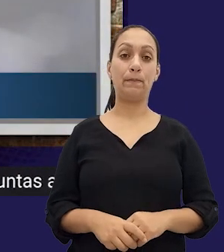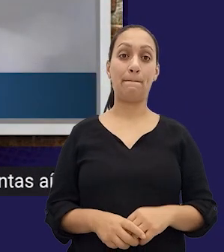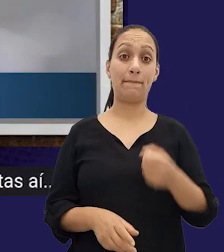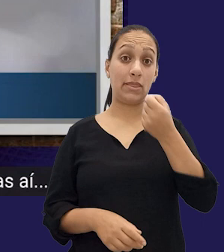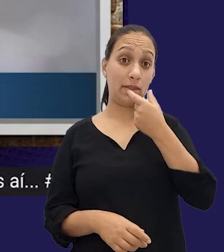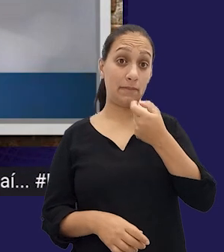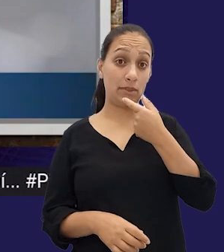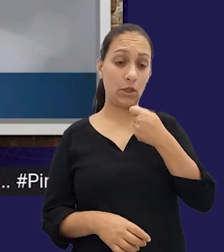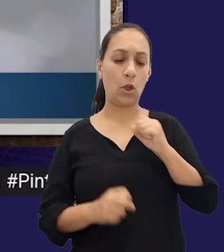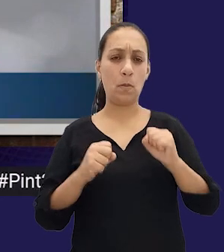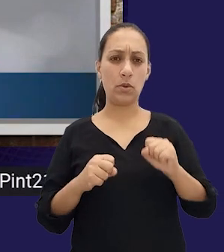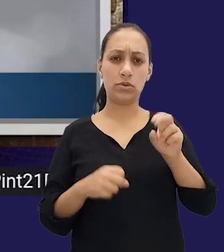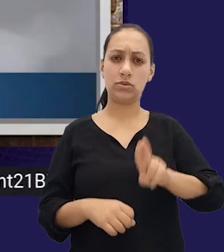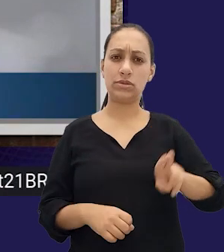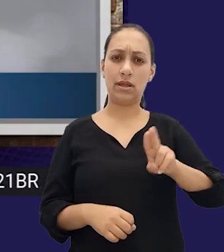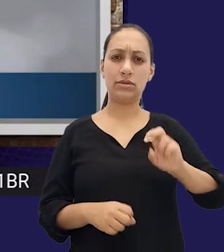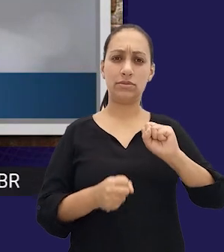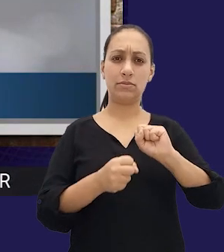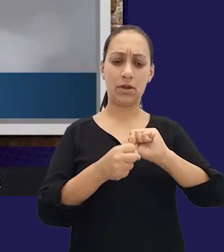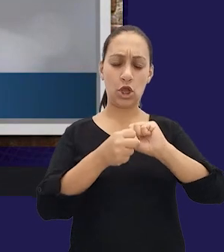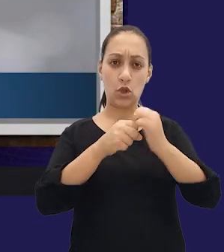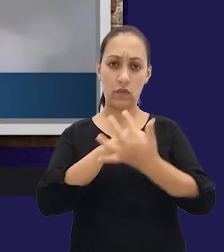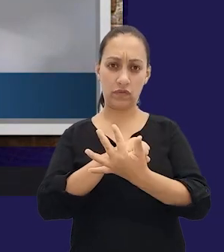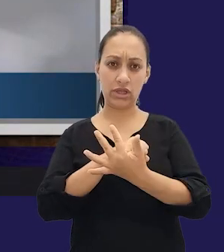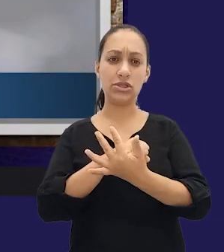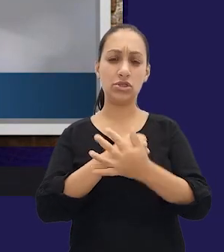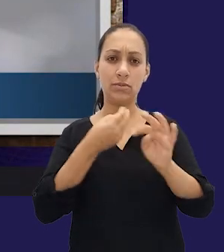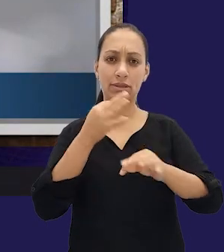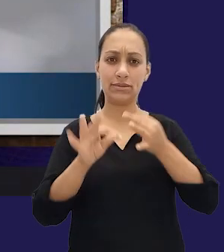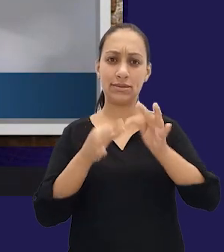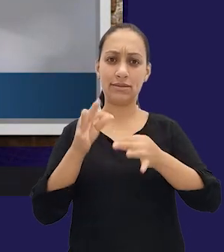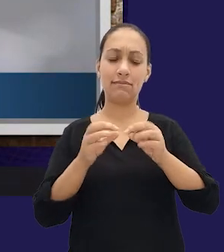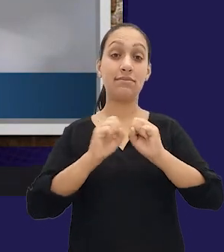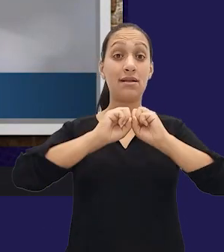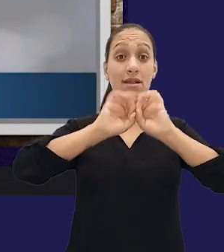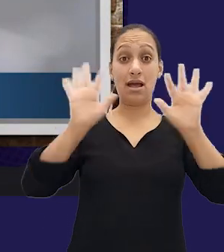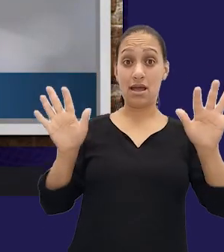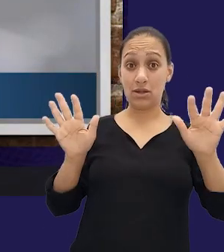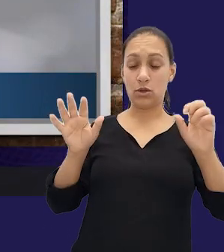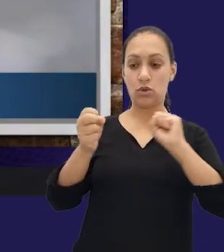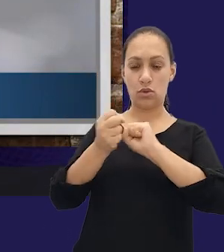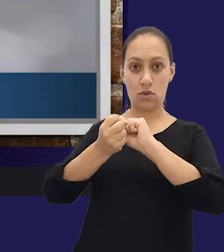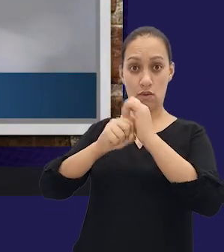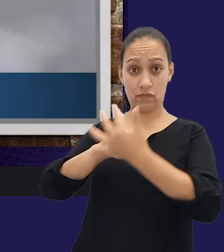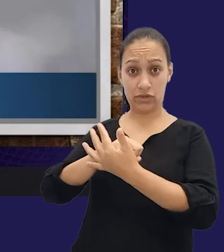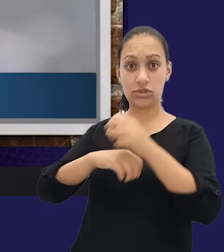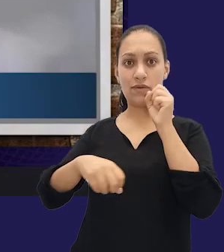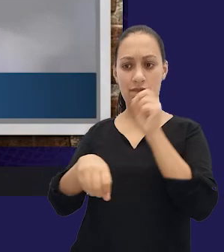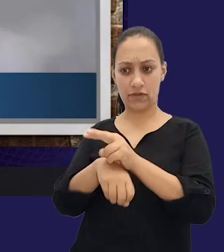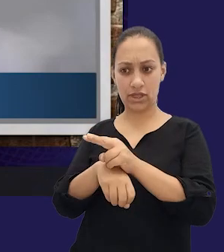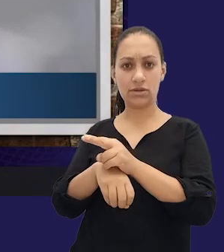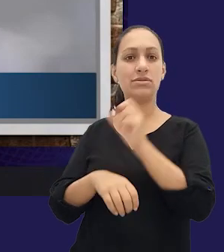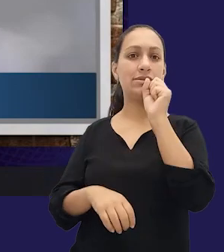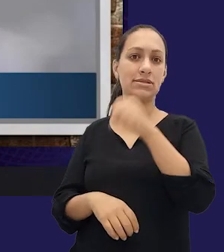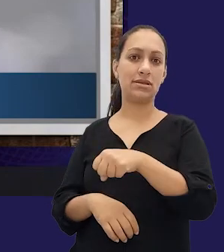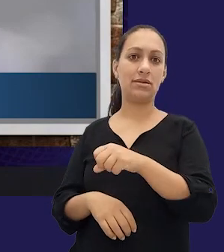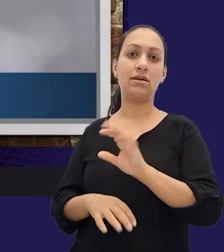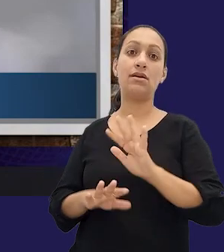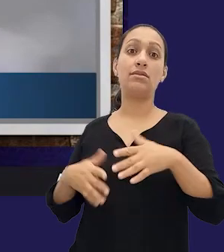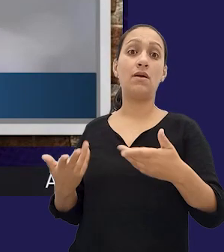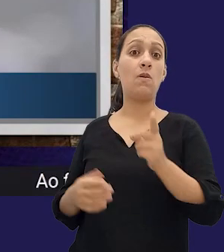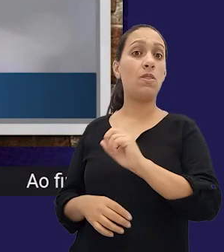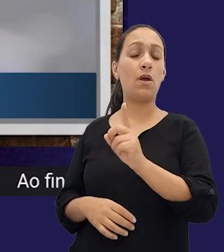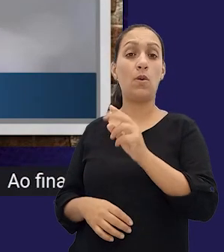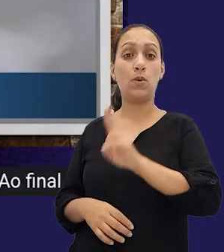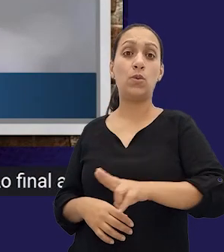antibióticos podem ser usados para tratar a Covid-19, gente? A resposta é clara. Covid é vírus? Sim. Então, não usa